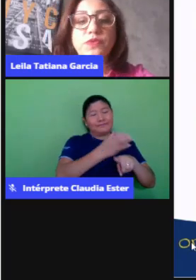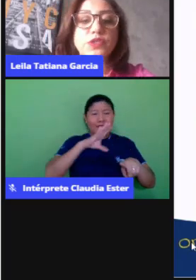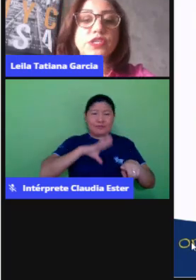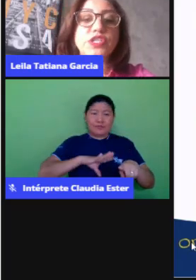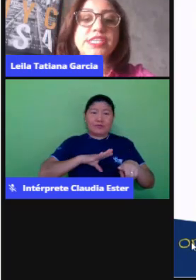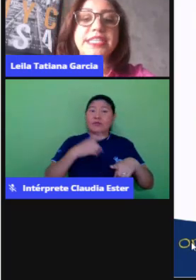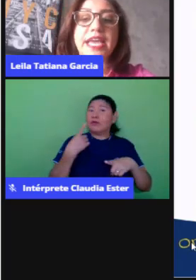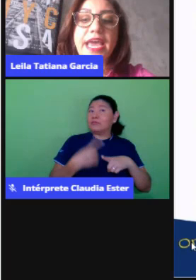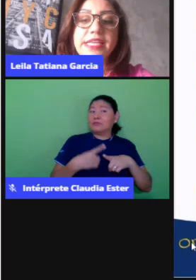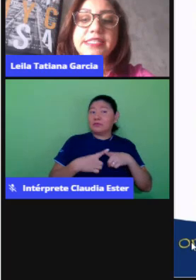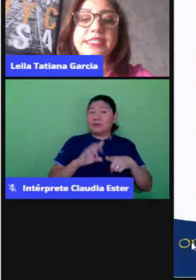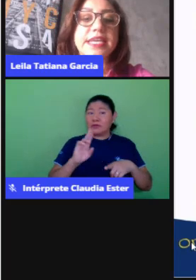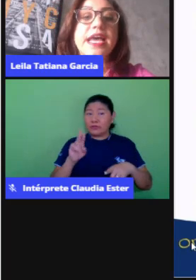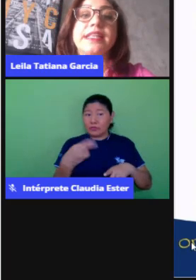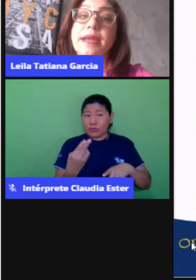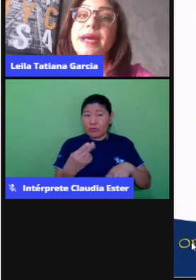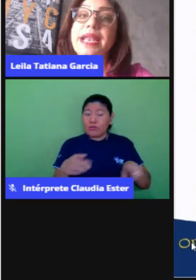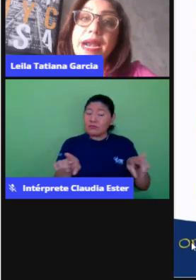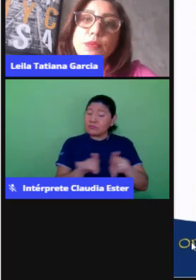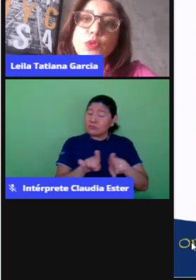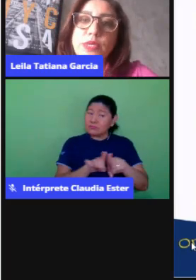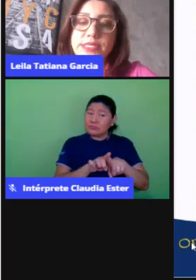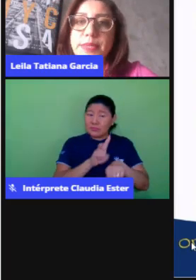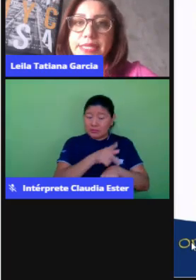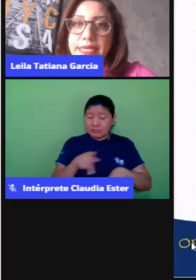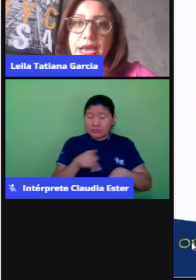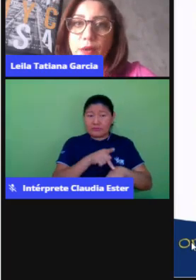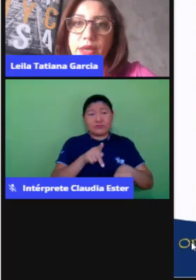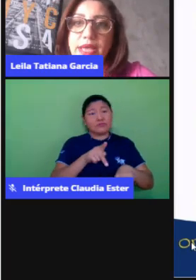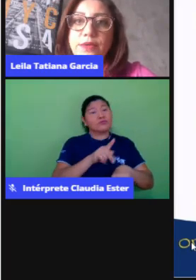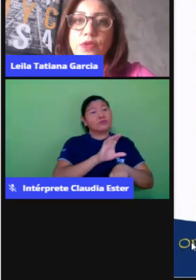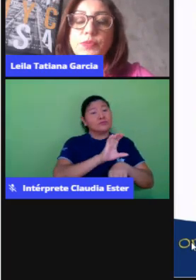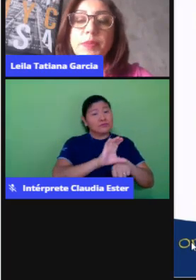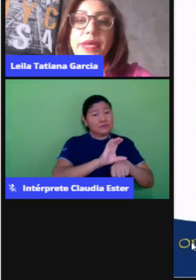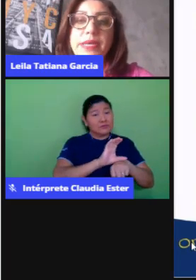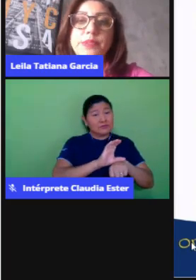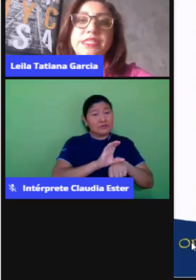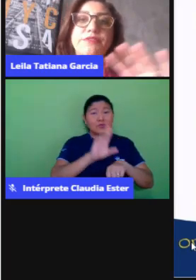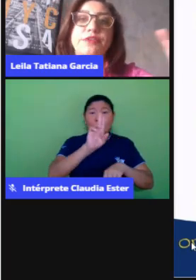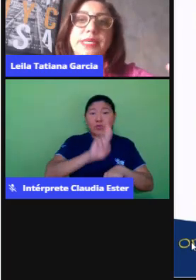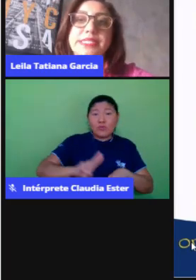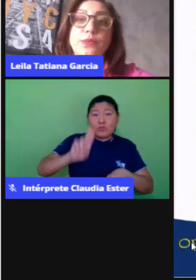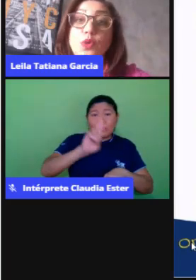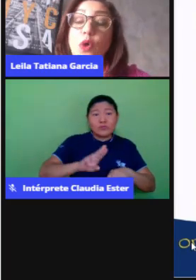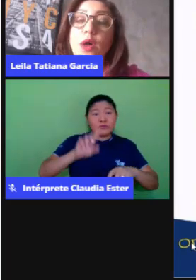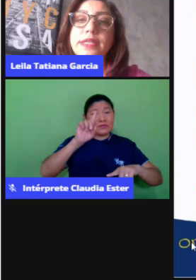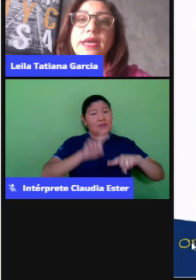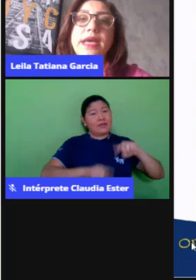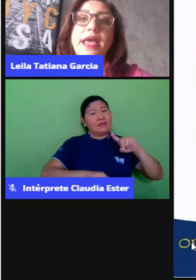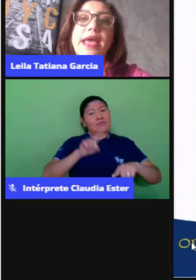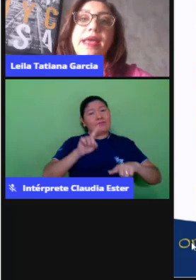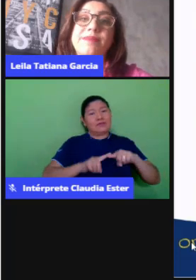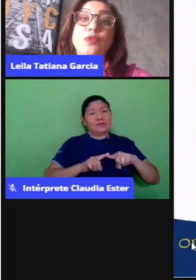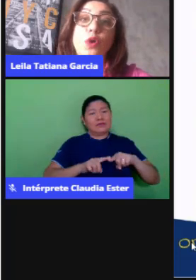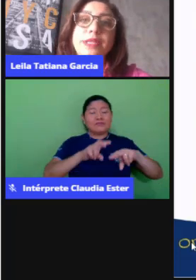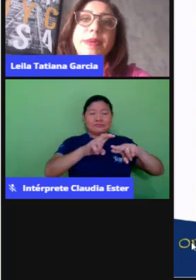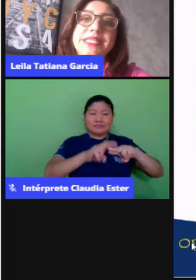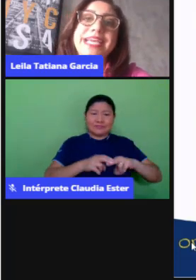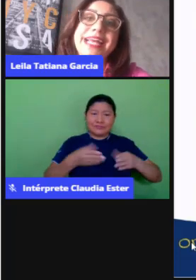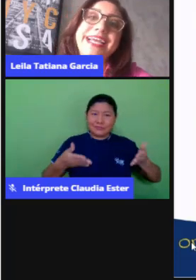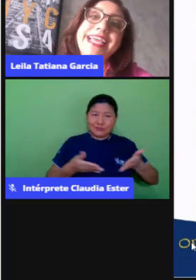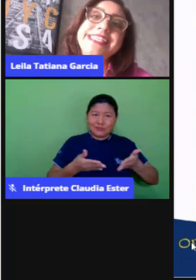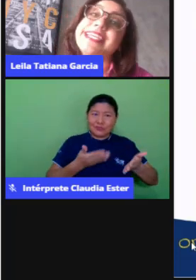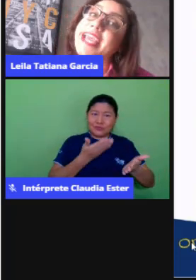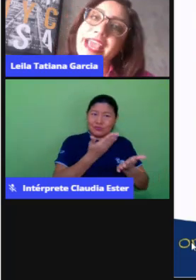nós, os professores de ciências, trabalharmos com esse material? Então, nós preparamos essa formação toda,